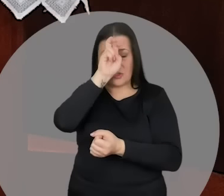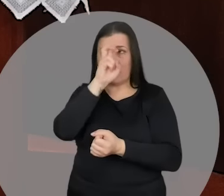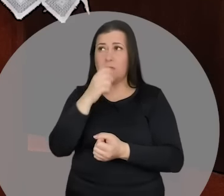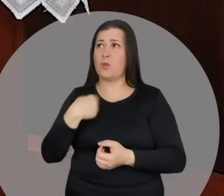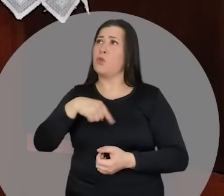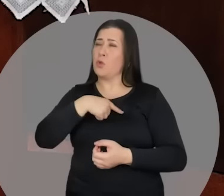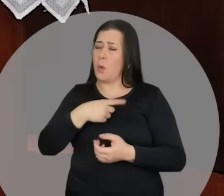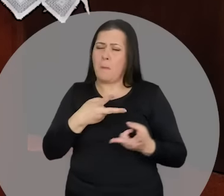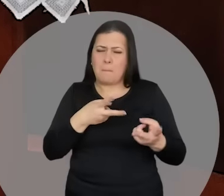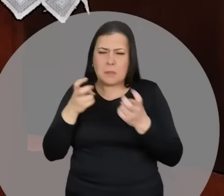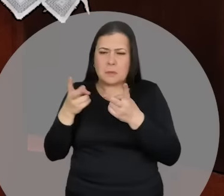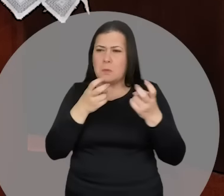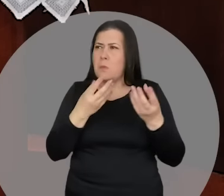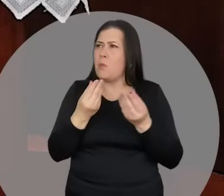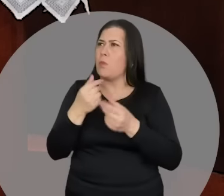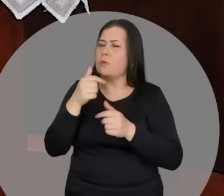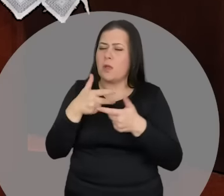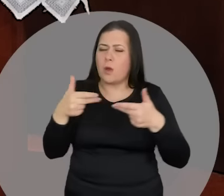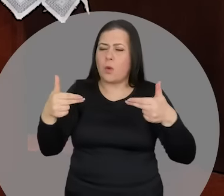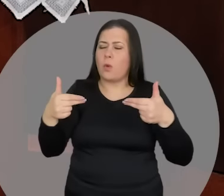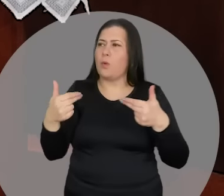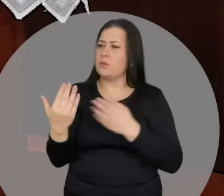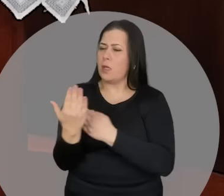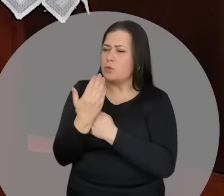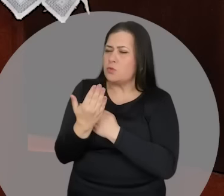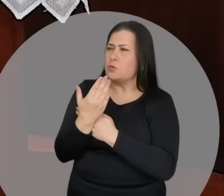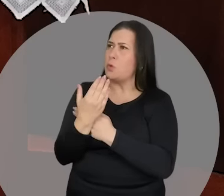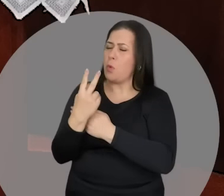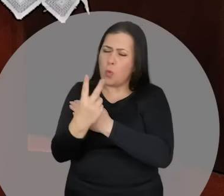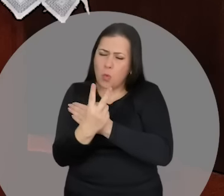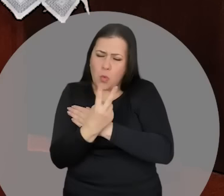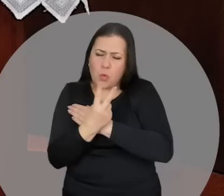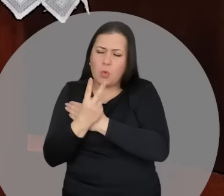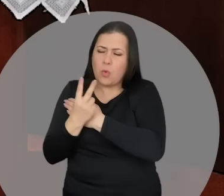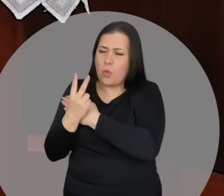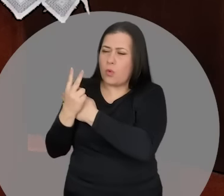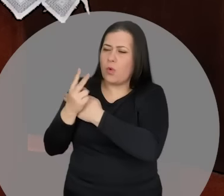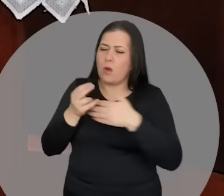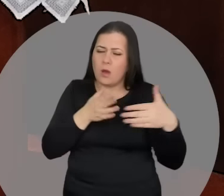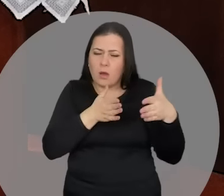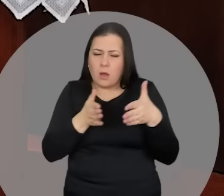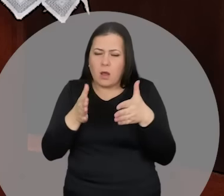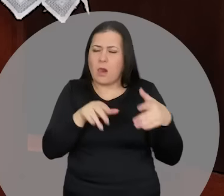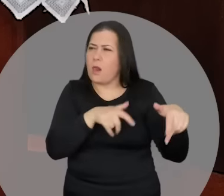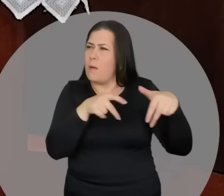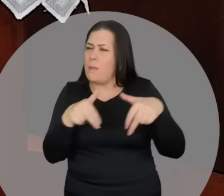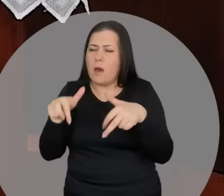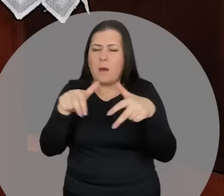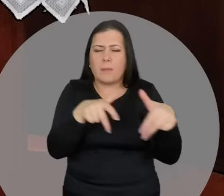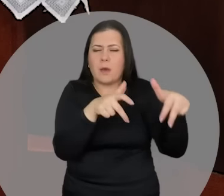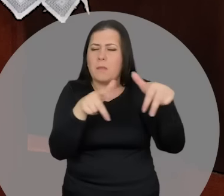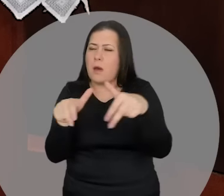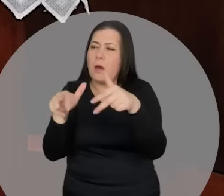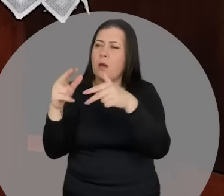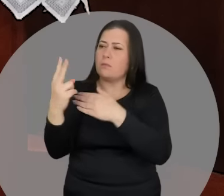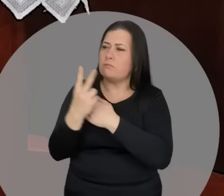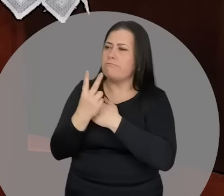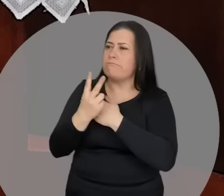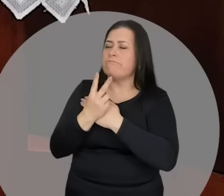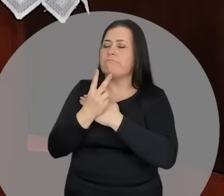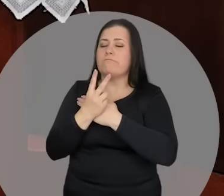grandes coisas que Ele fez. Ele nos guardou pelos caminhos por onde andamos e